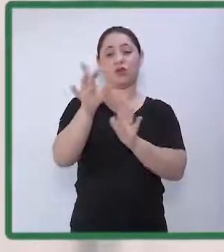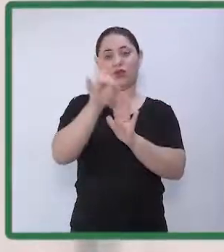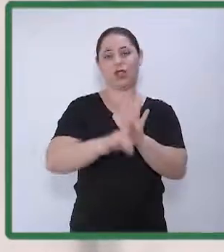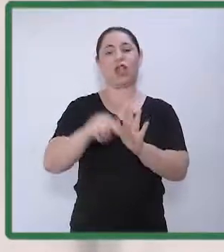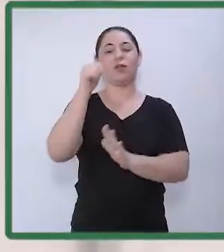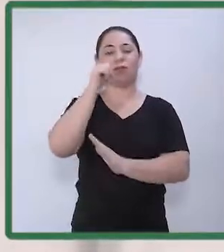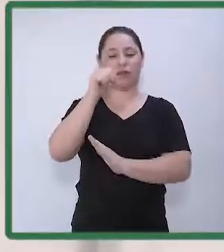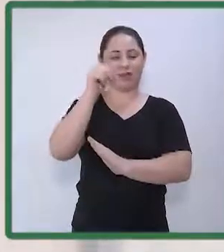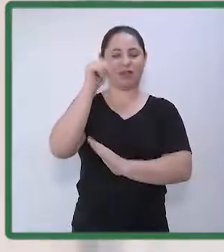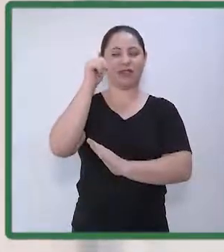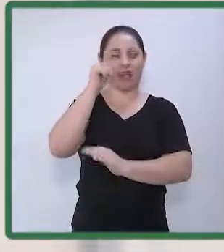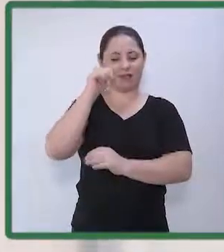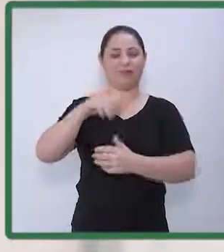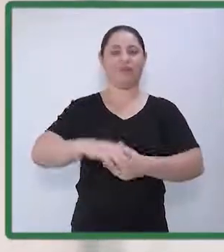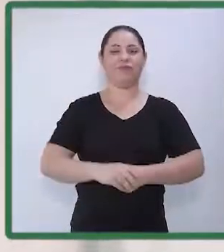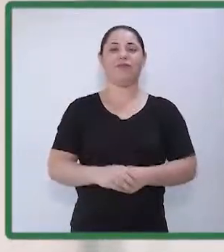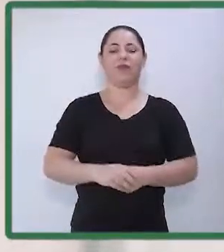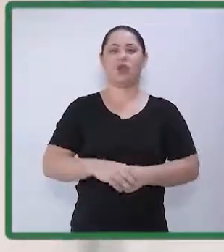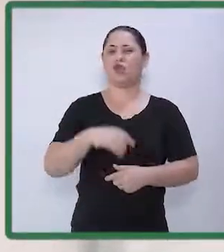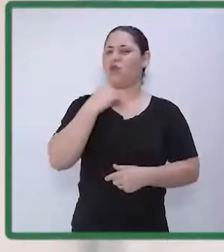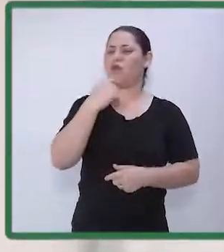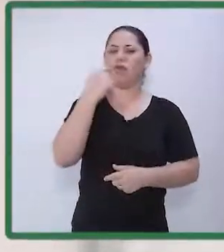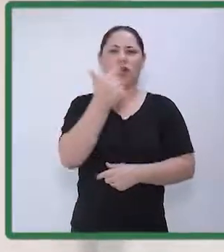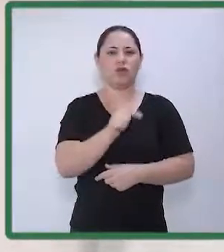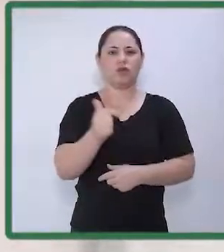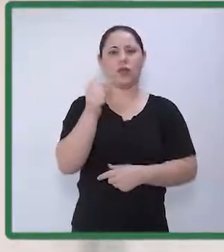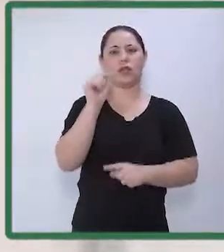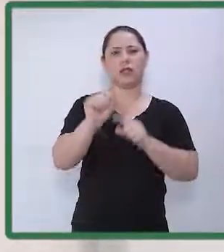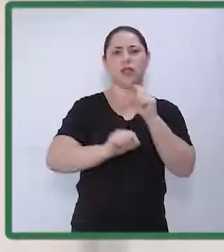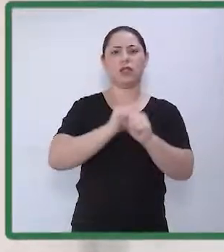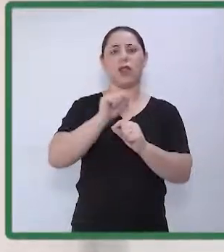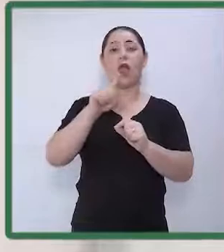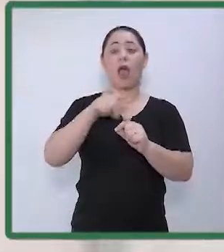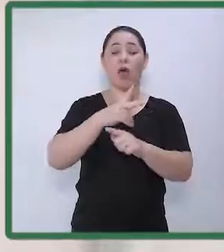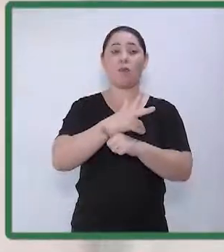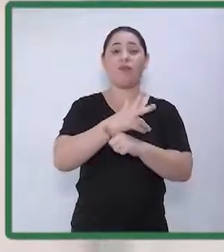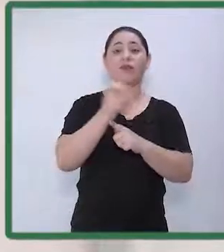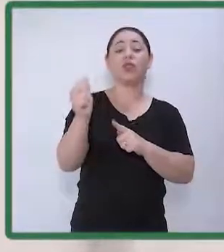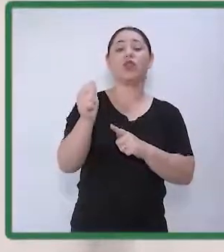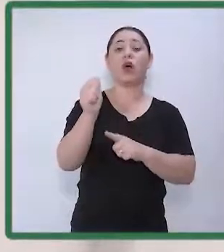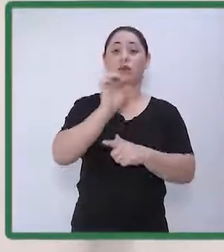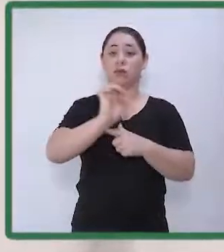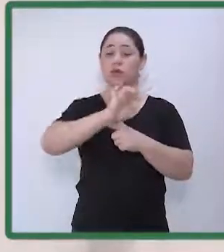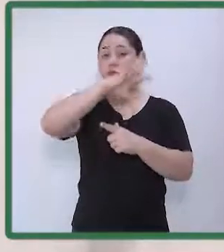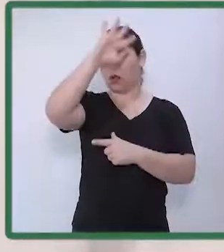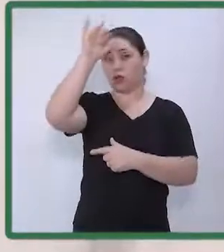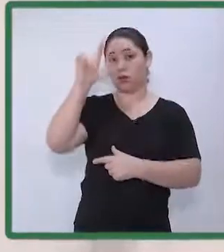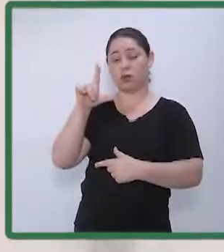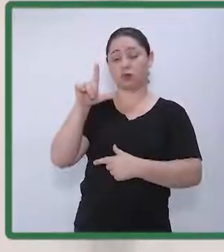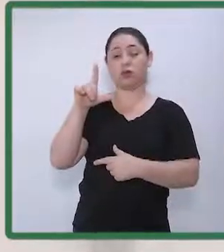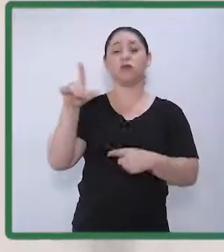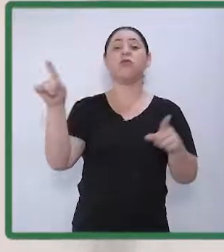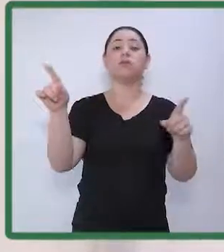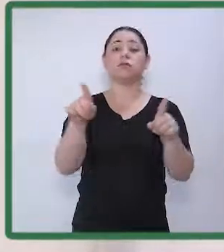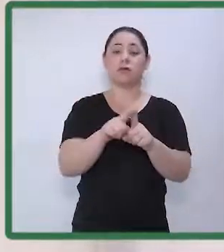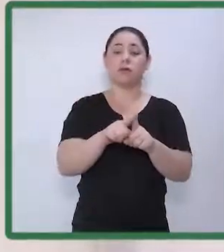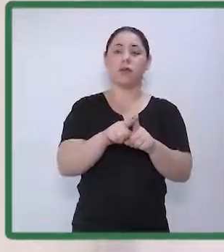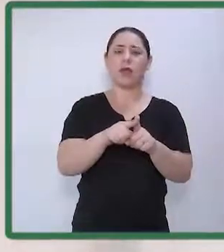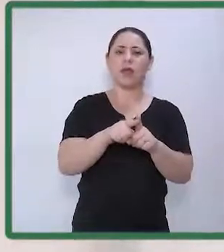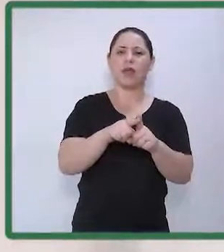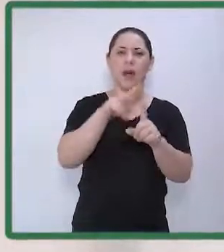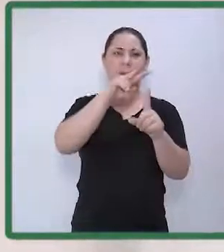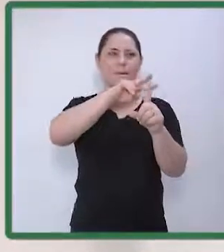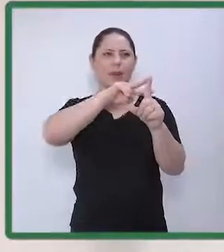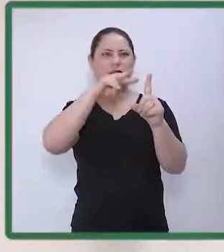aos seus direitos, aos direitos de nossas mulheres. Então, eu não tenho dúvida que foi um grande ganho para o estado de Mato Grosso do Sul e